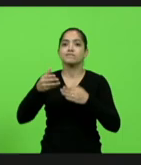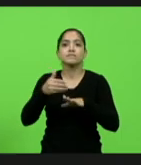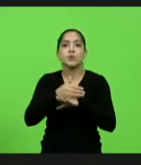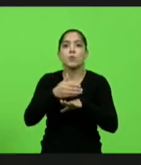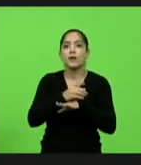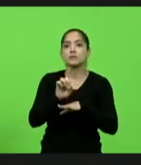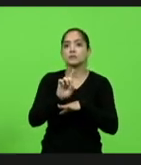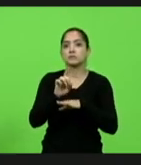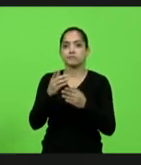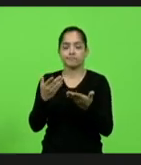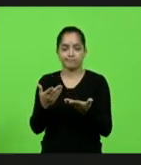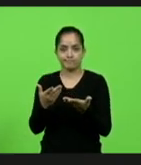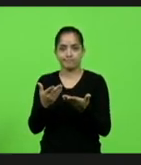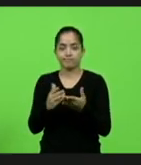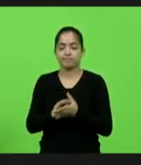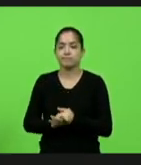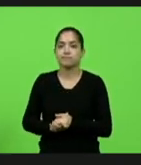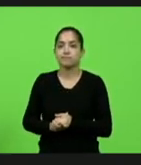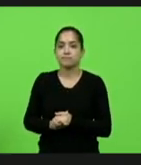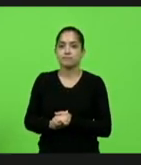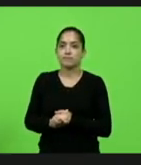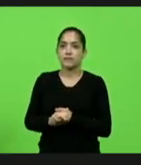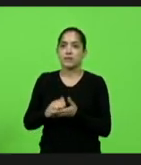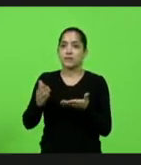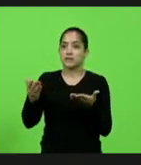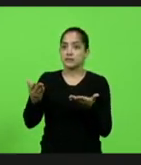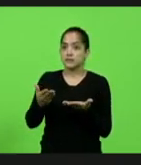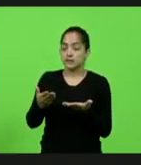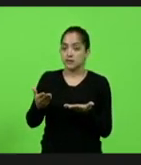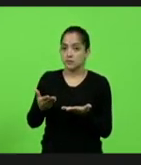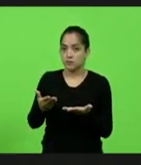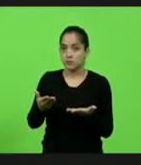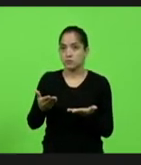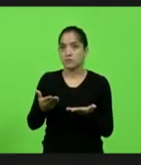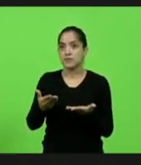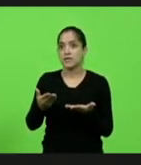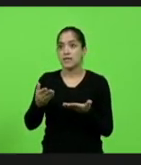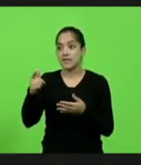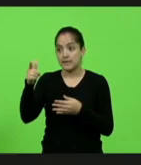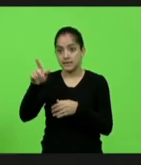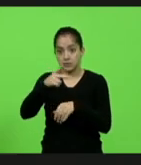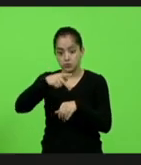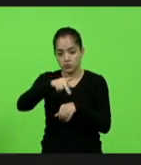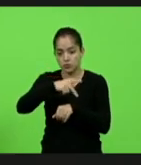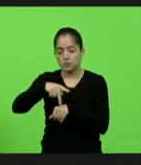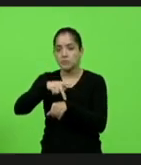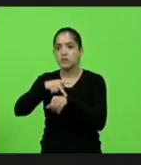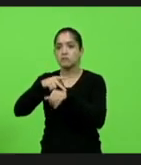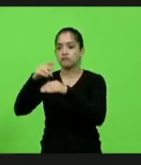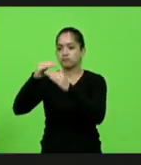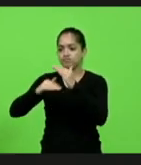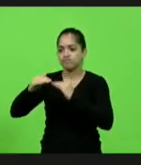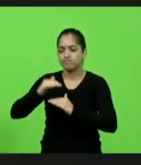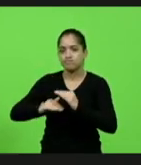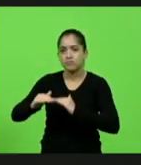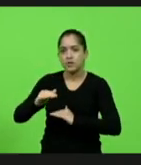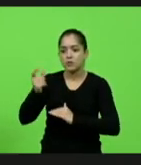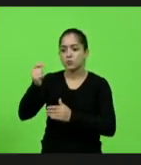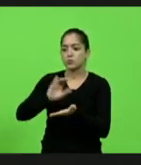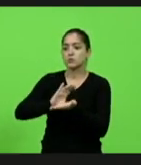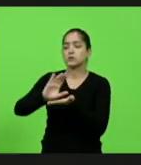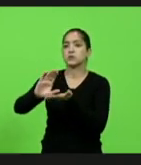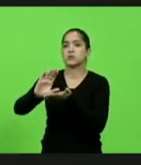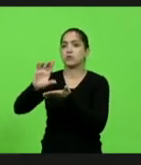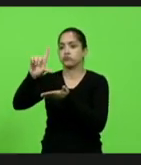matéria de educação. É importante salientar que em nenhum desses países houve redução dos investimentos na educação